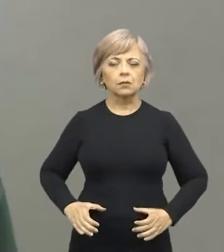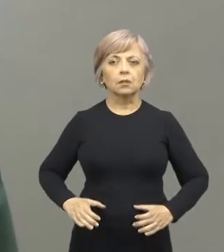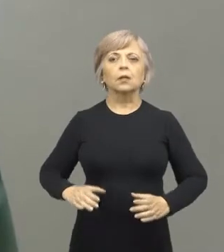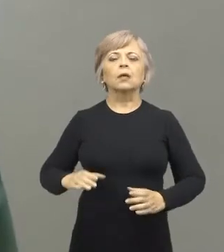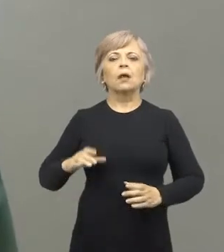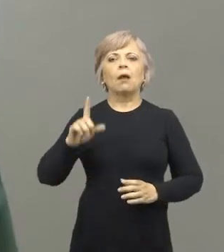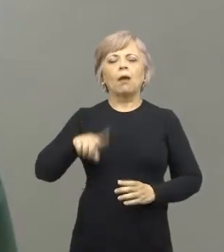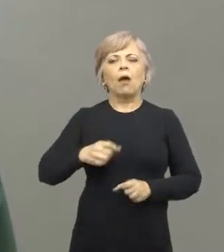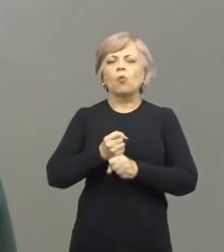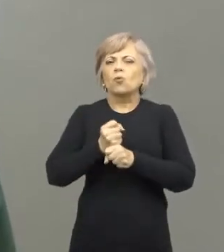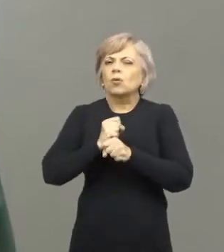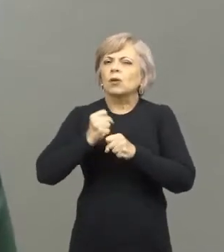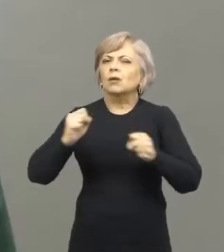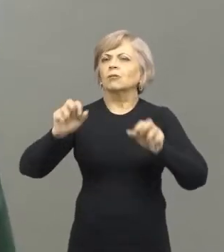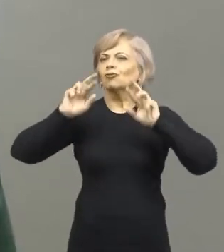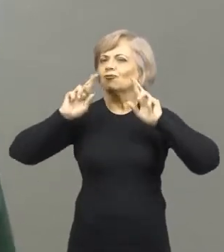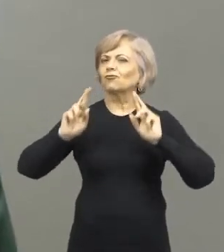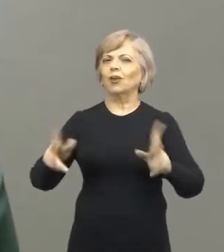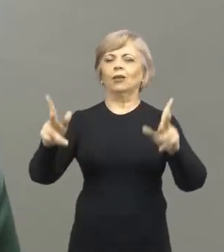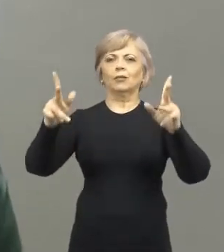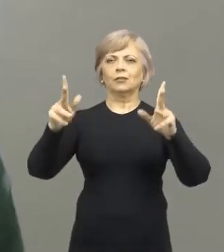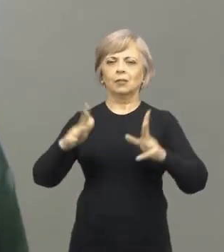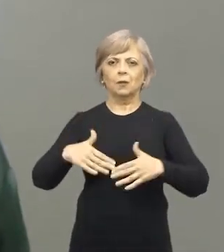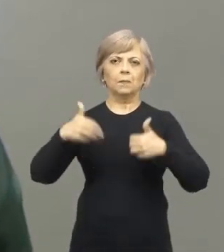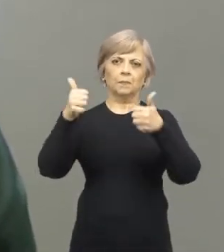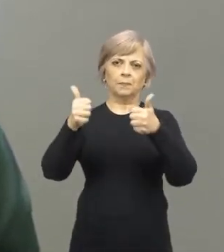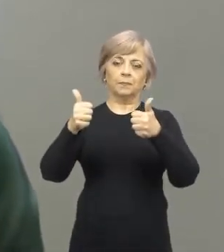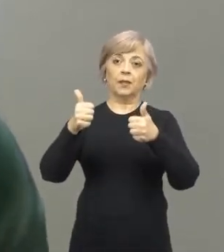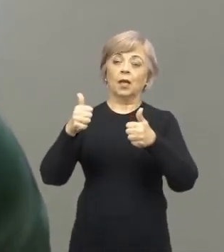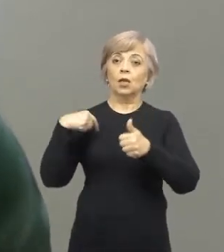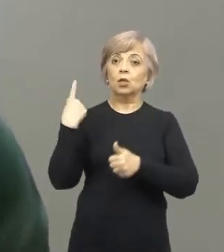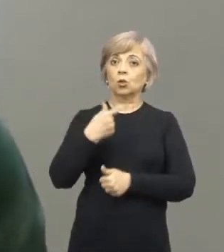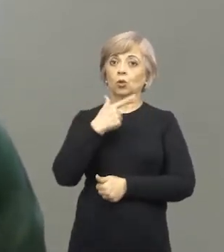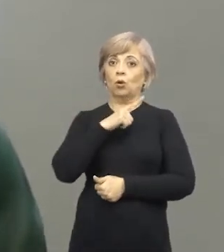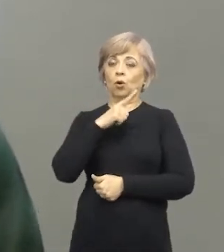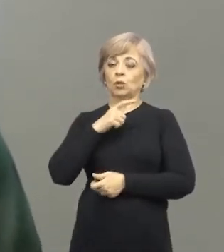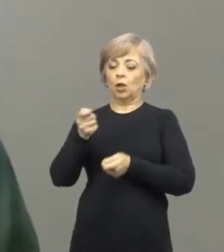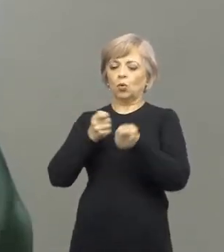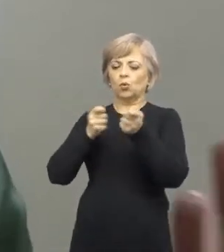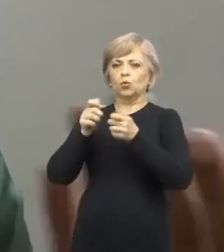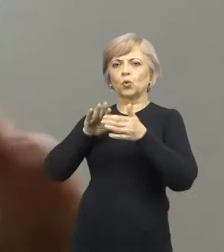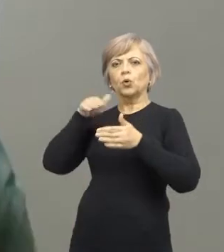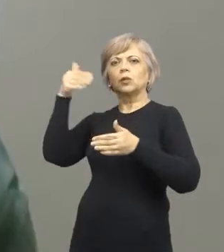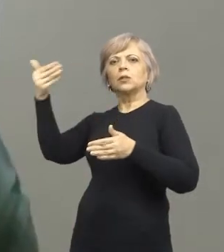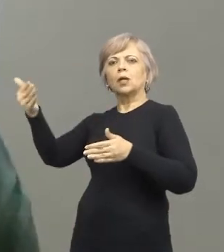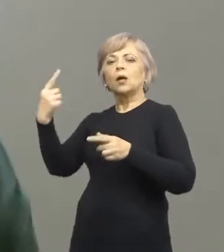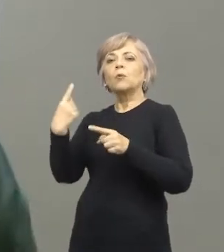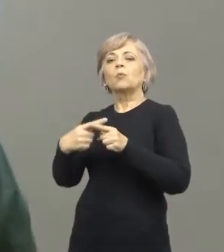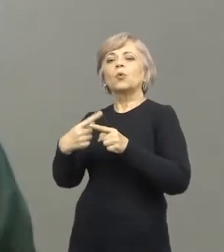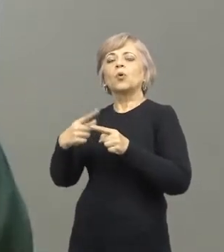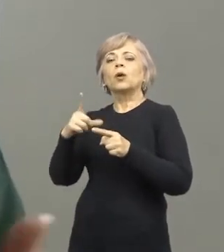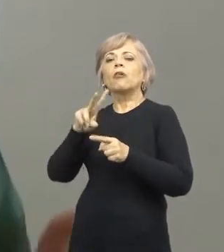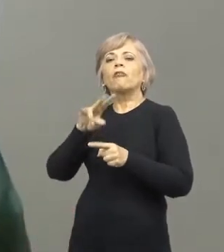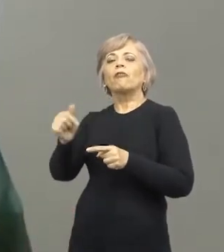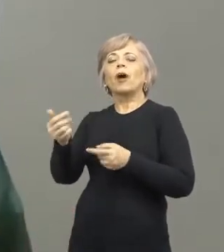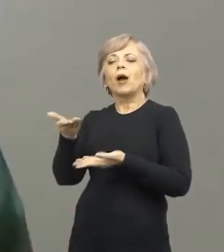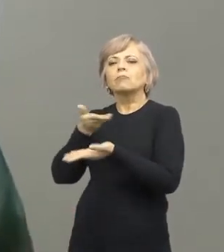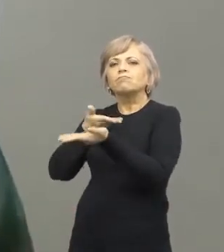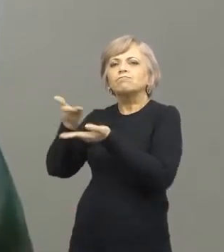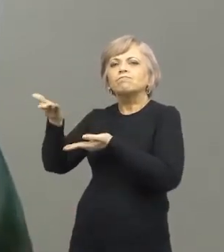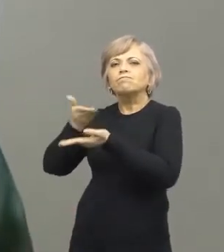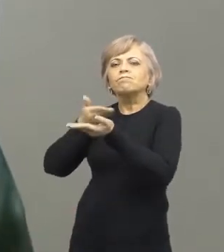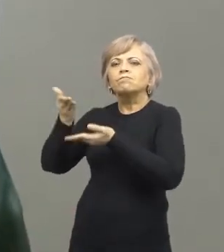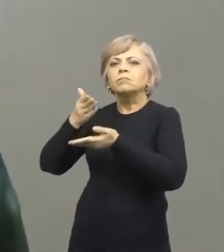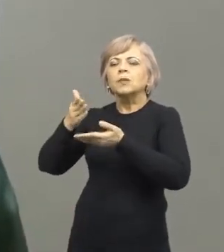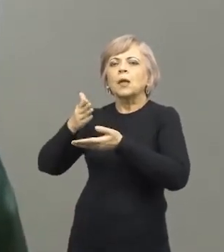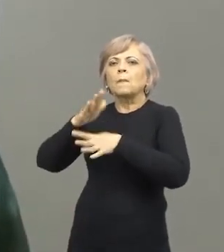o grande diferencial que nós temos em matéria de controle externo, porque ela vai dialogar e vai permitir